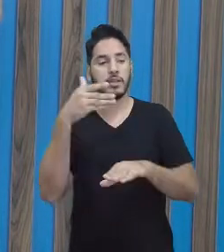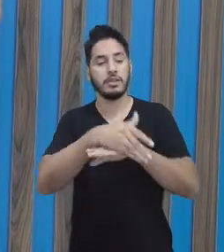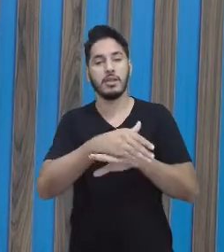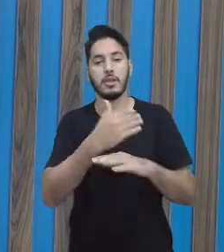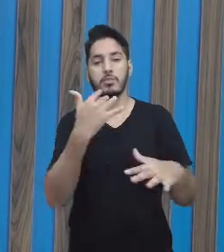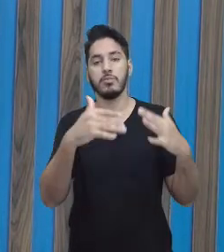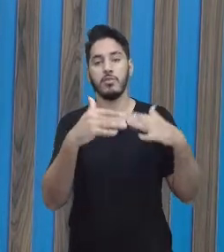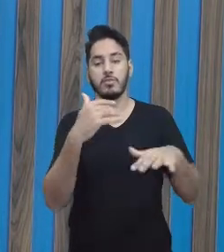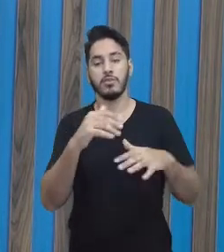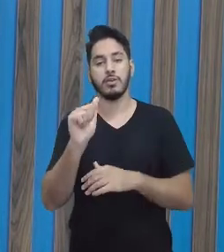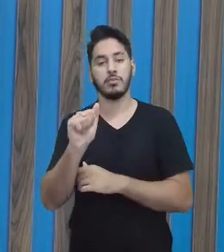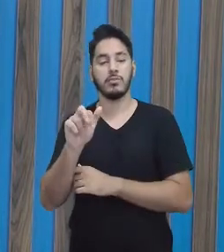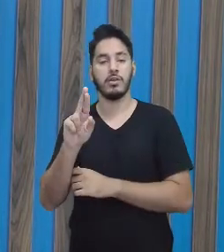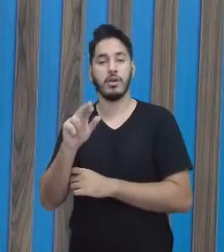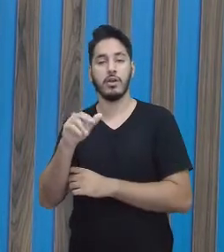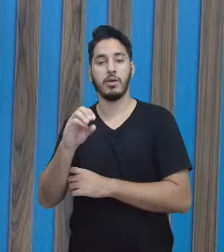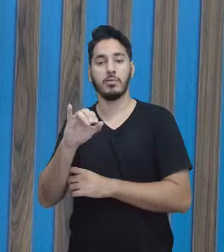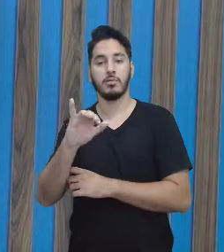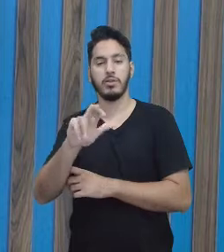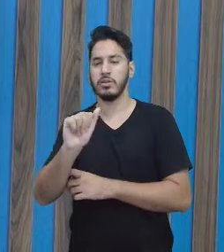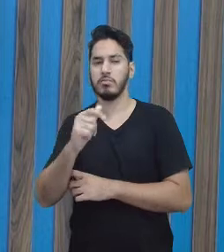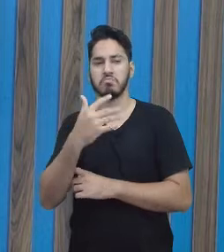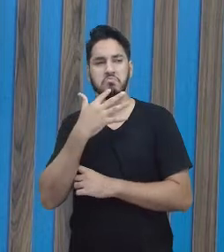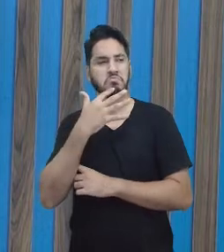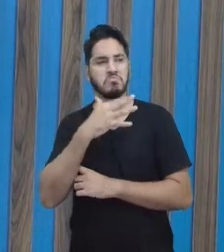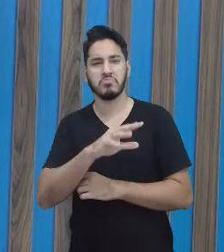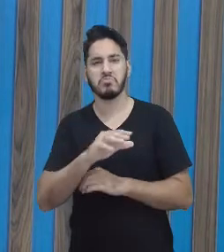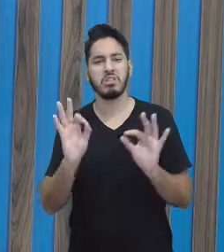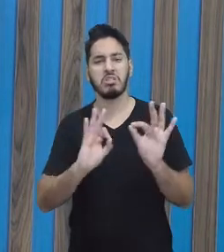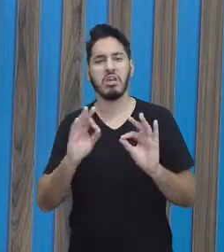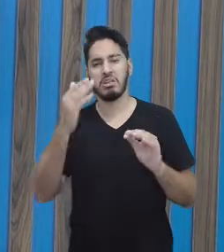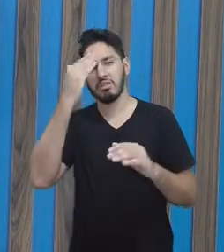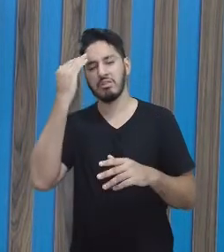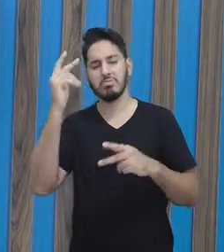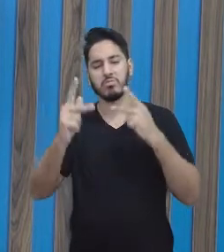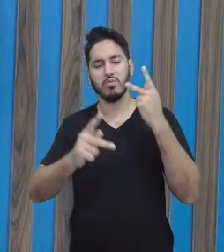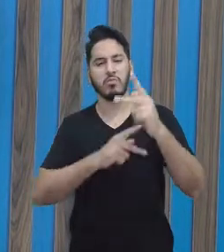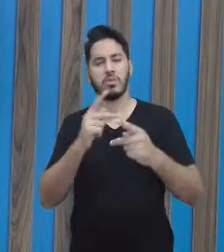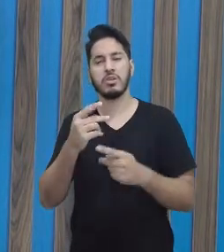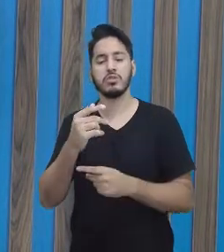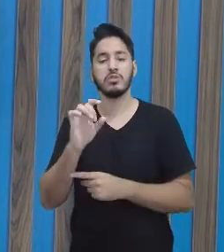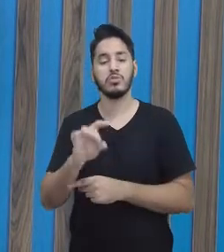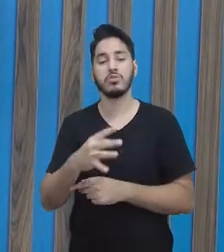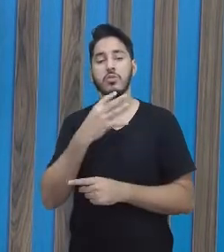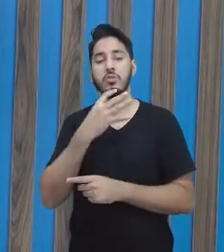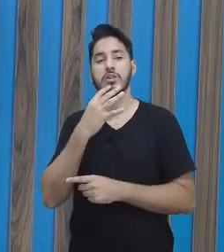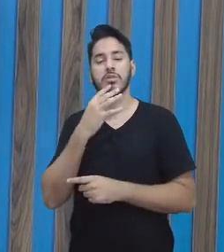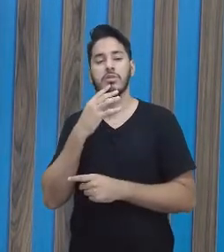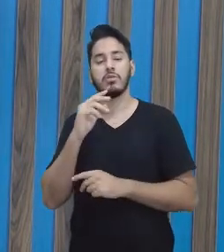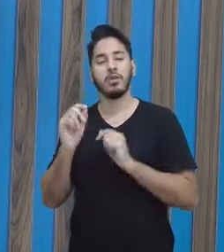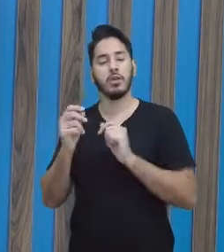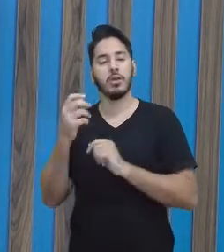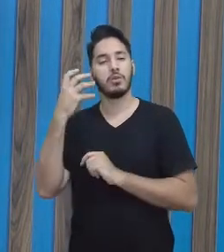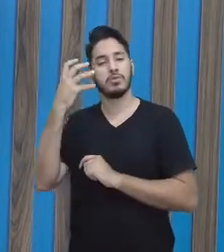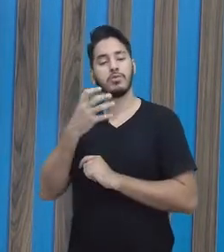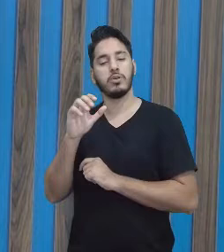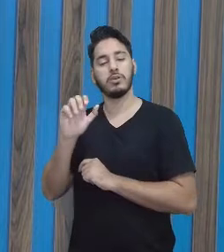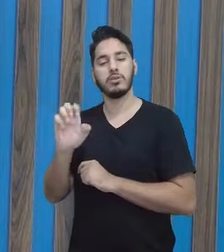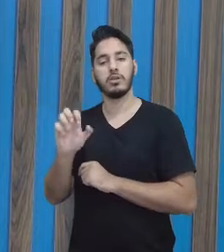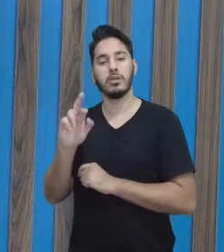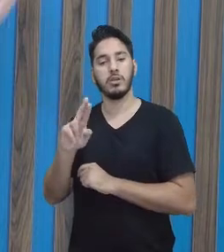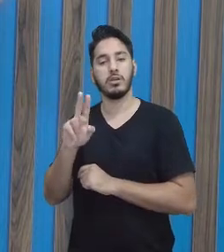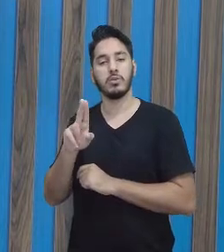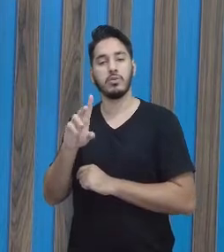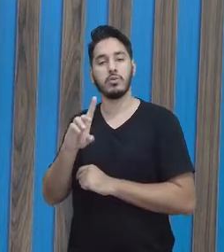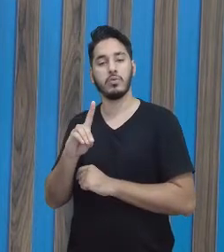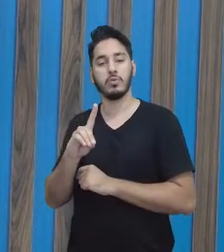o movimento armorial, ele não conhecia nada da cultura popular. Olha aí. Ele só conhecia a cultura erudita, a música de